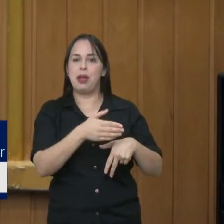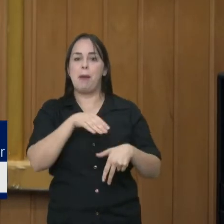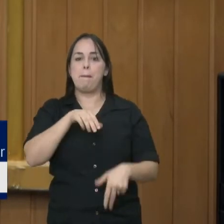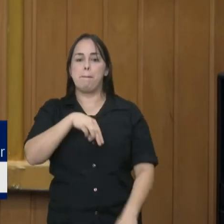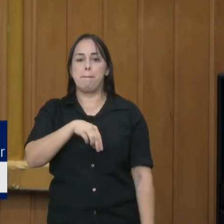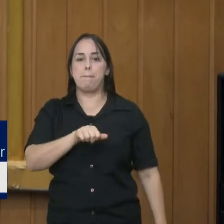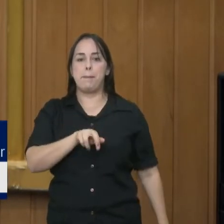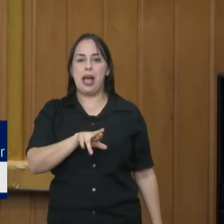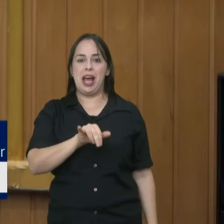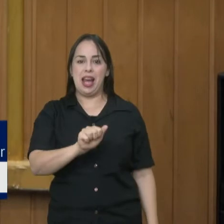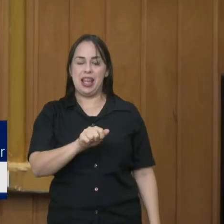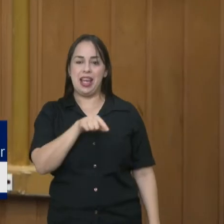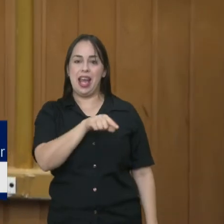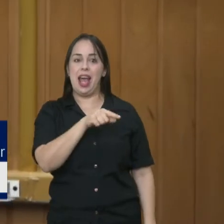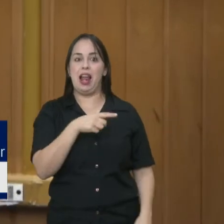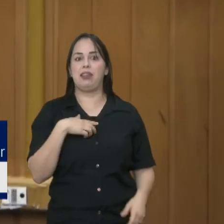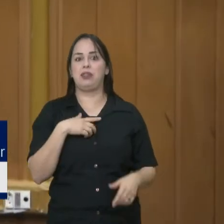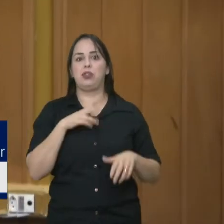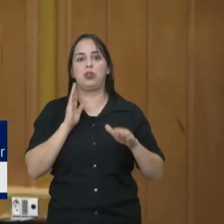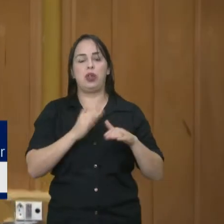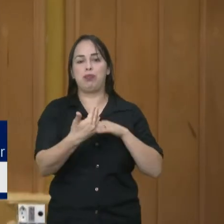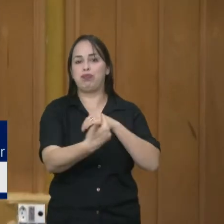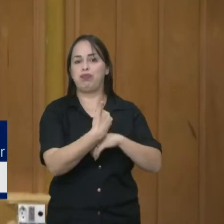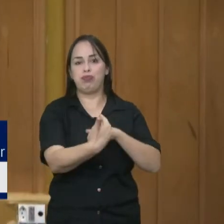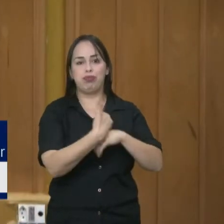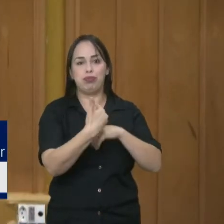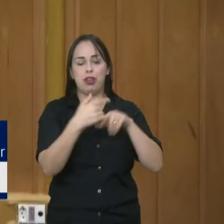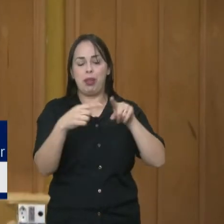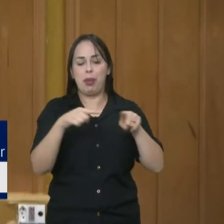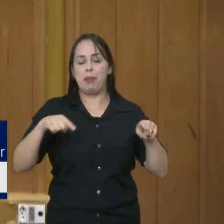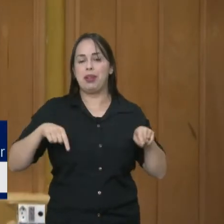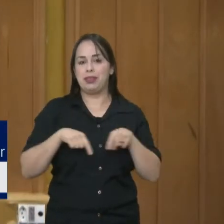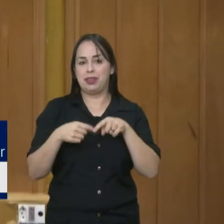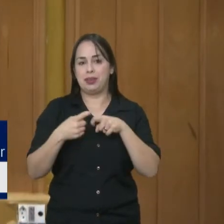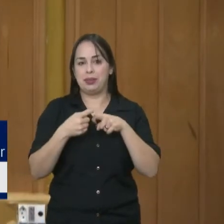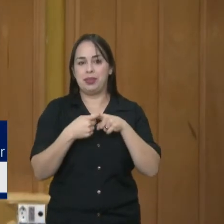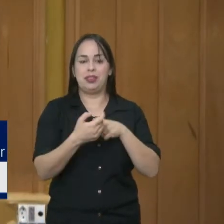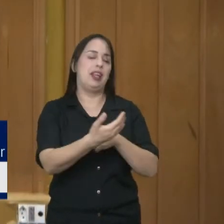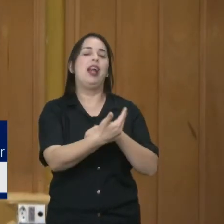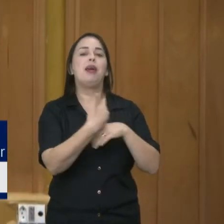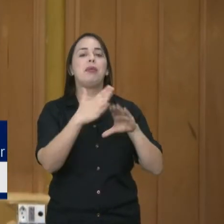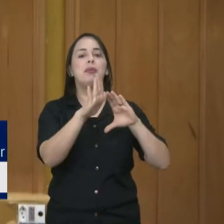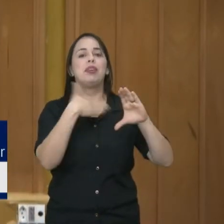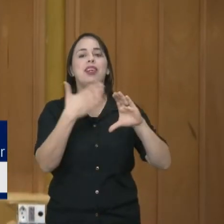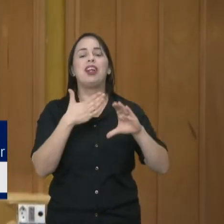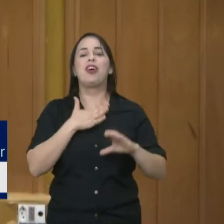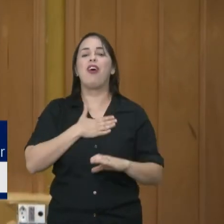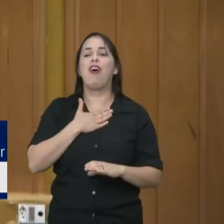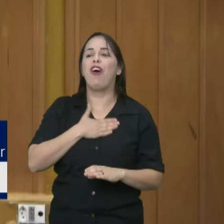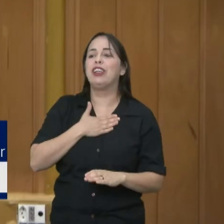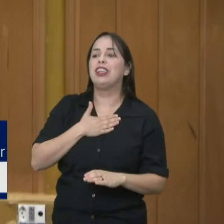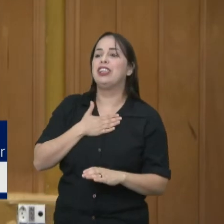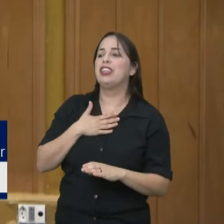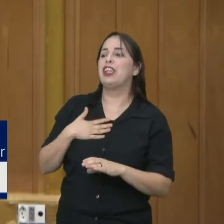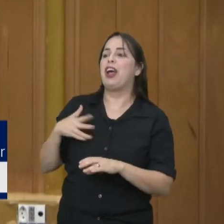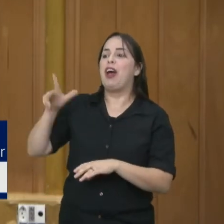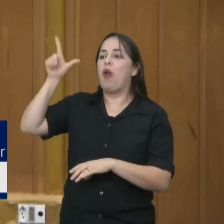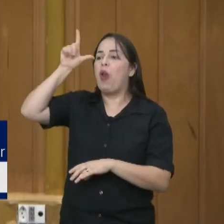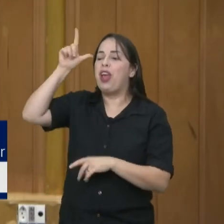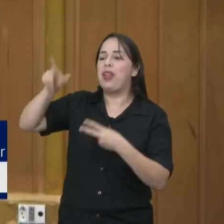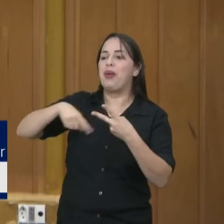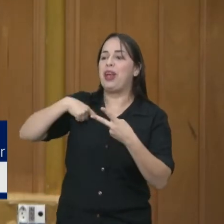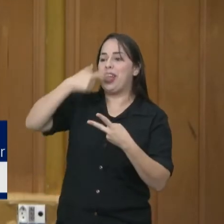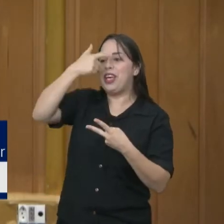Maria Tereza, minha paciente há muito tempo lá no consultório. Ela mandou uma mensagem que ela gosta de ver muito eu e o Lino falar aqui. Dona